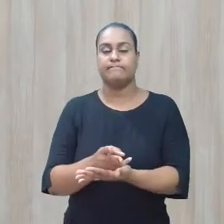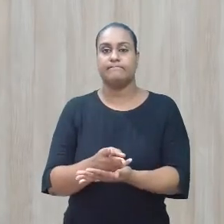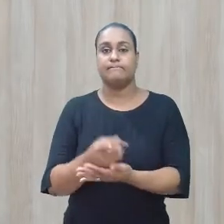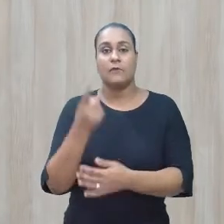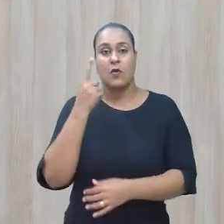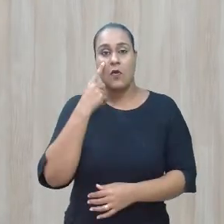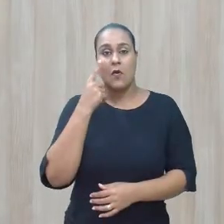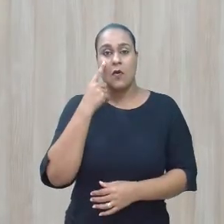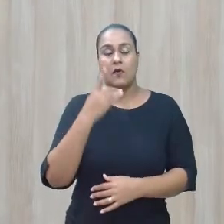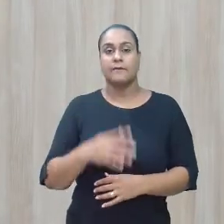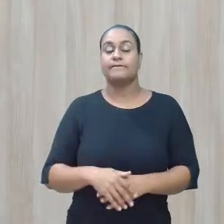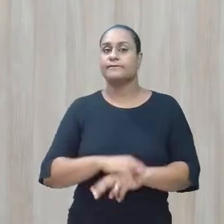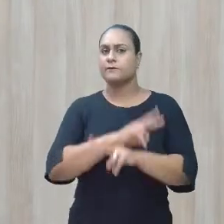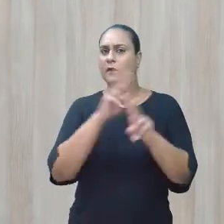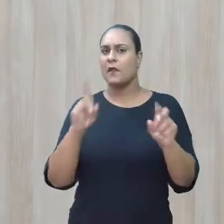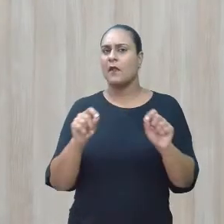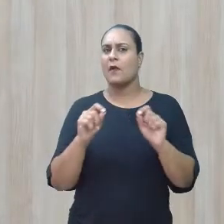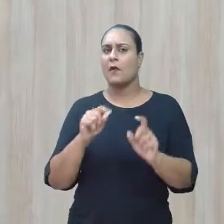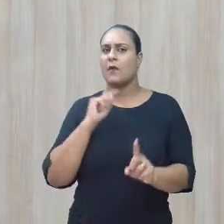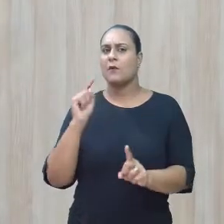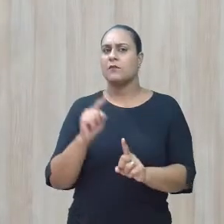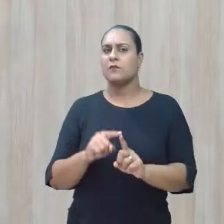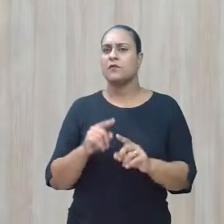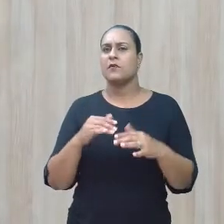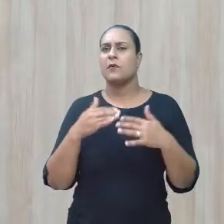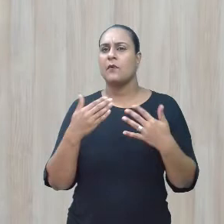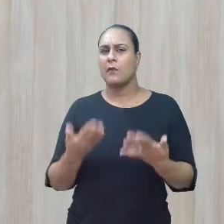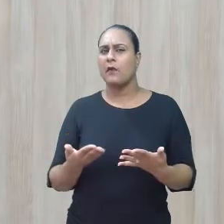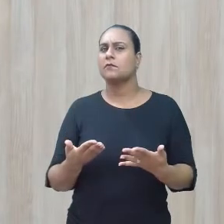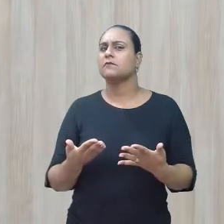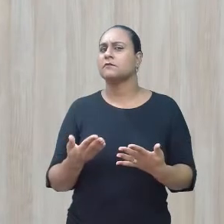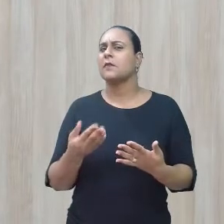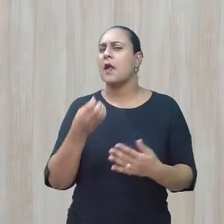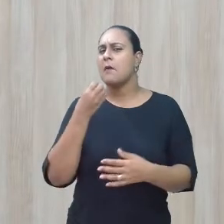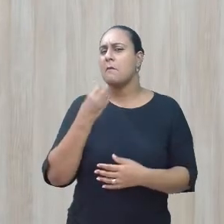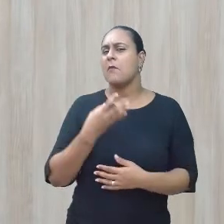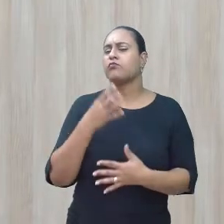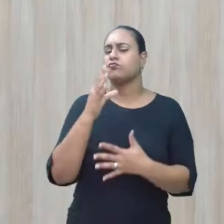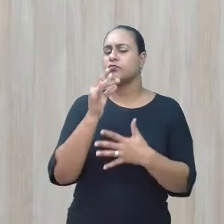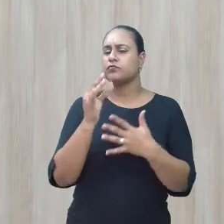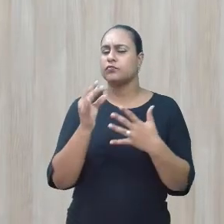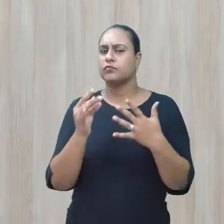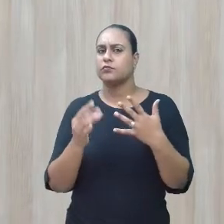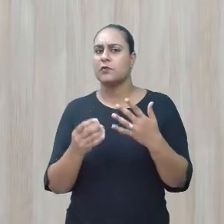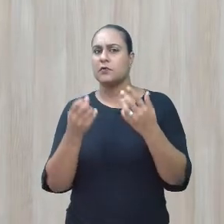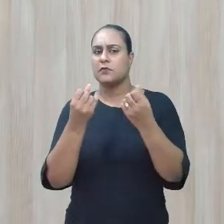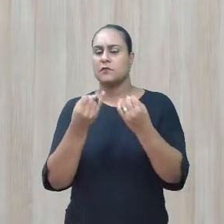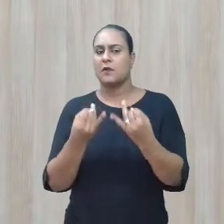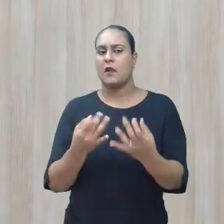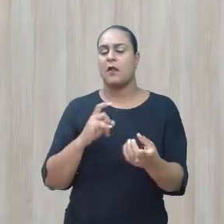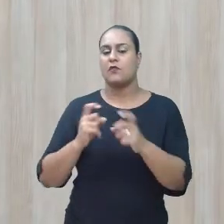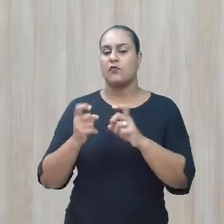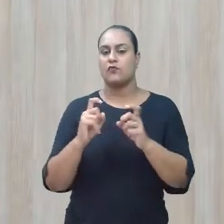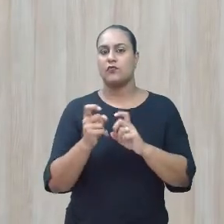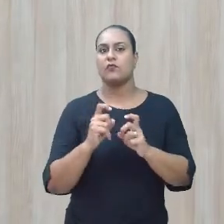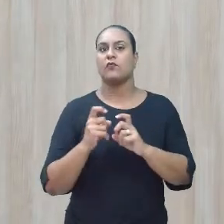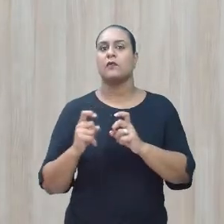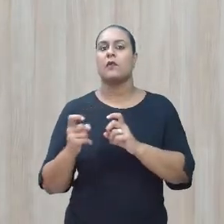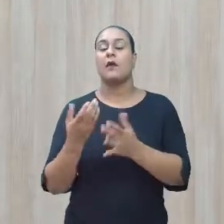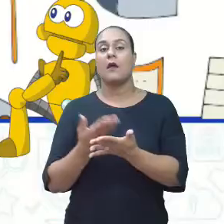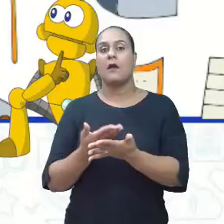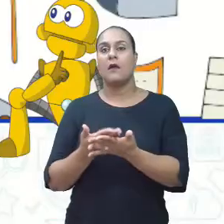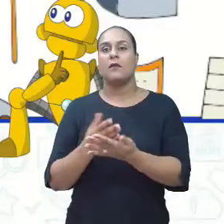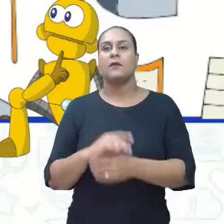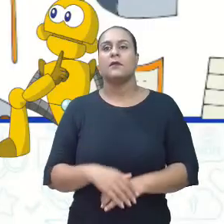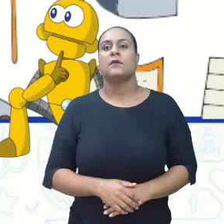seguinte, sobre a aula de hoje, quais são os objetivos, né? A gente sempre deixa muito claro ali o que é que a gente pretende discutir depois dessa introdução. Então, nossos objetivos